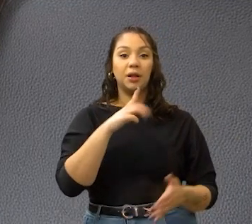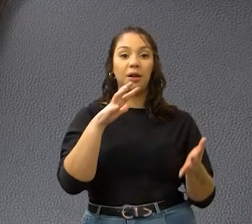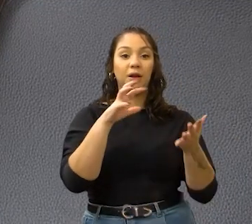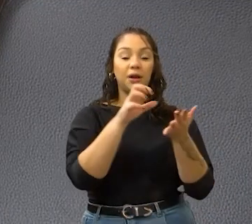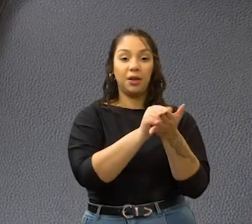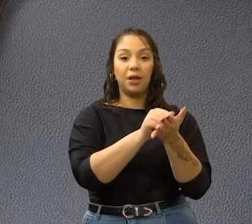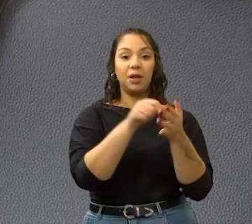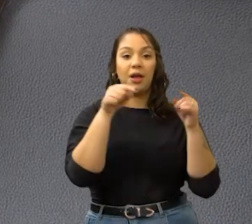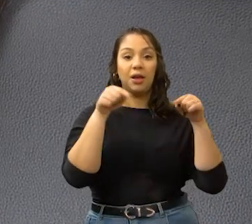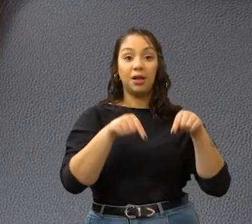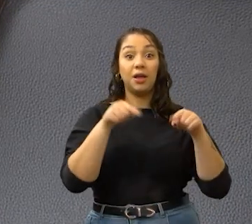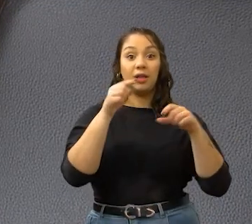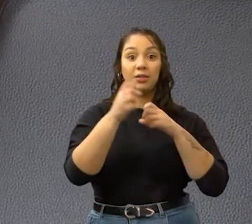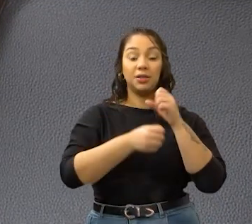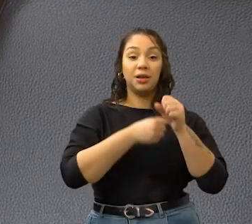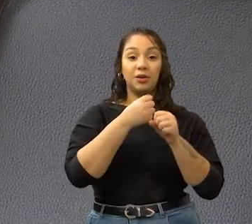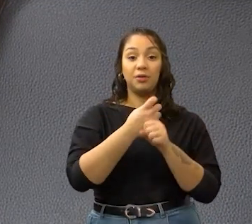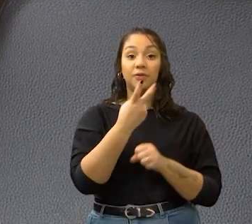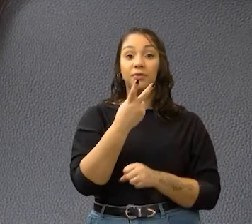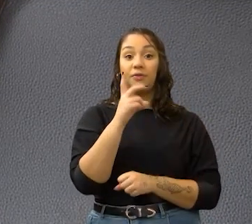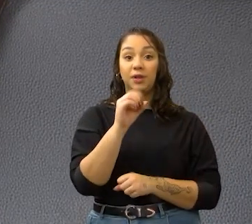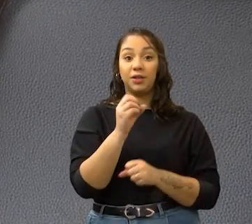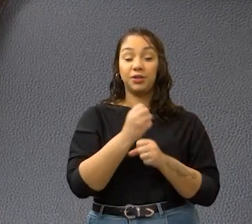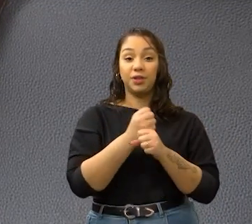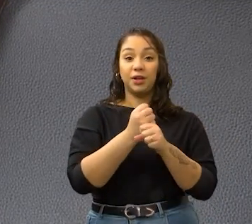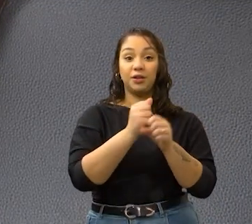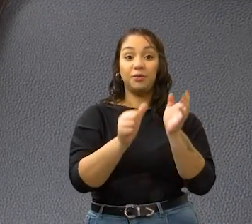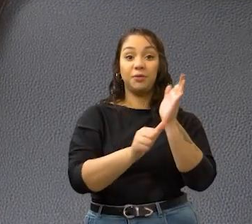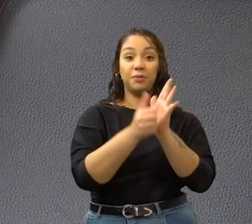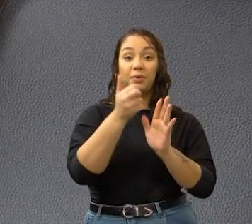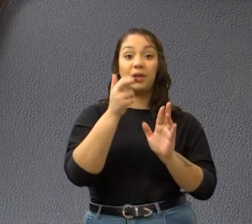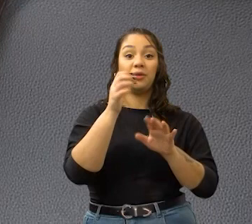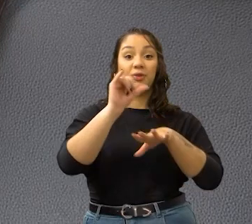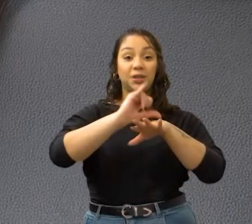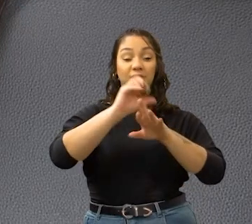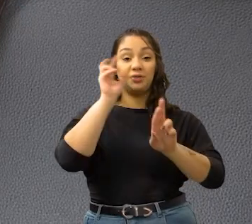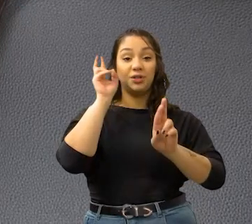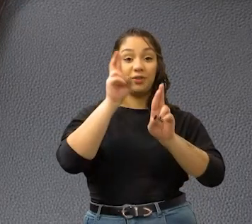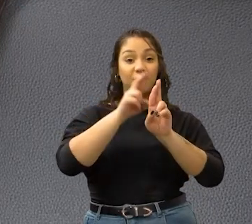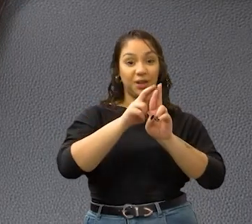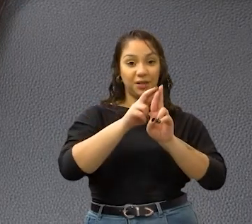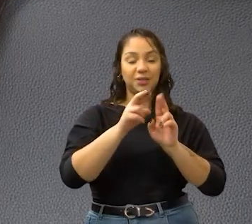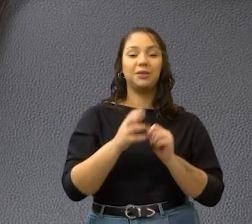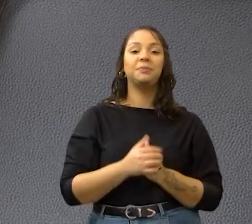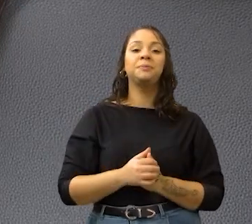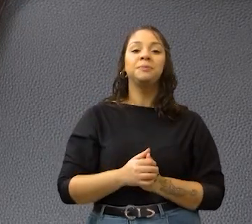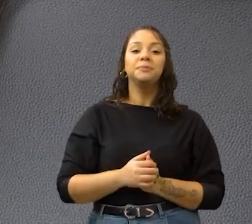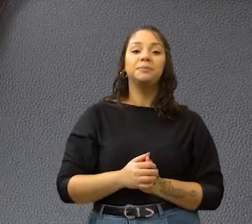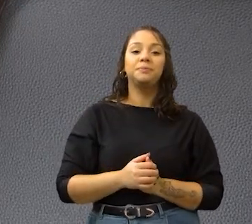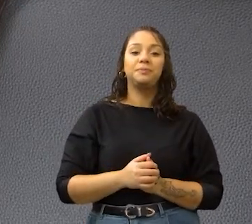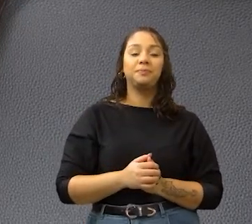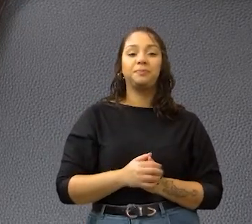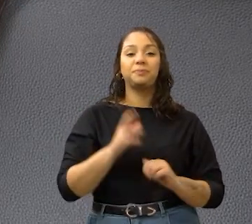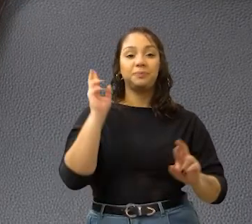gente tem registrado aqui, esse ano completando 20 anos do primeiro centro de referência